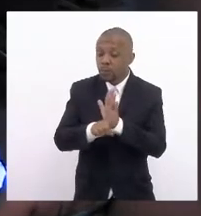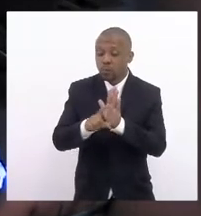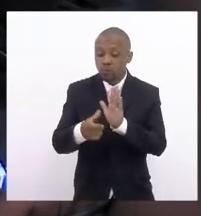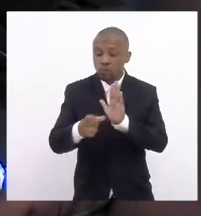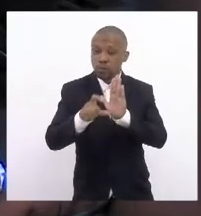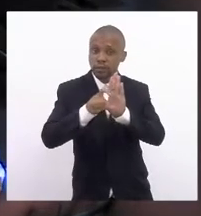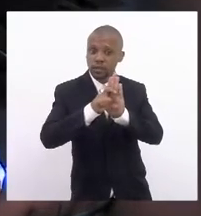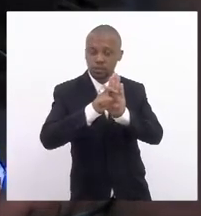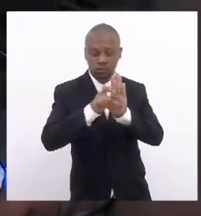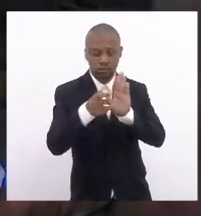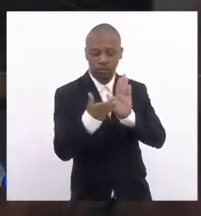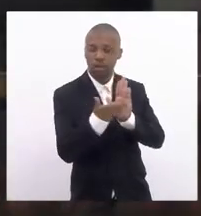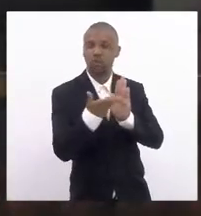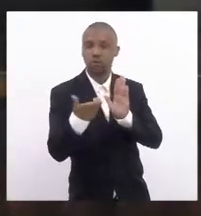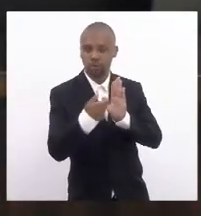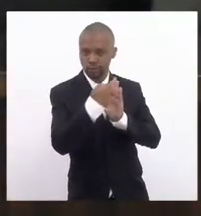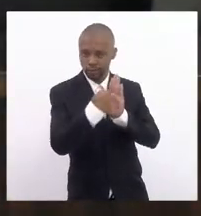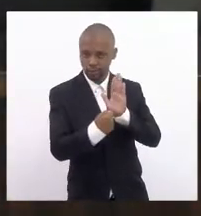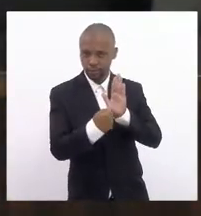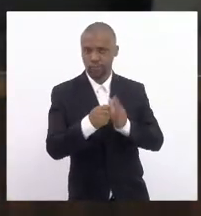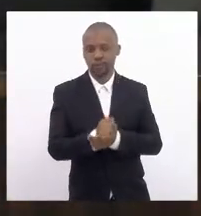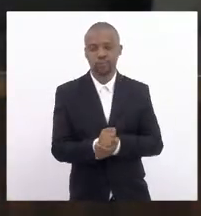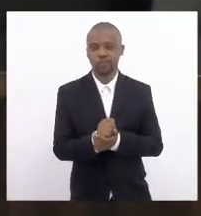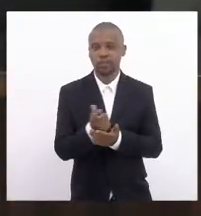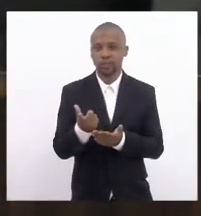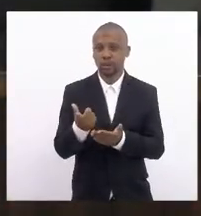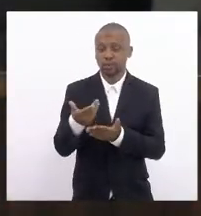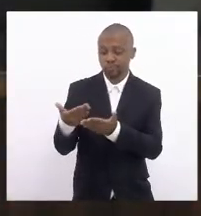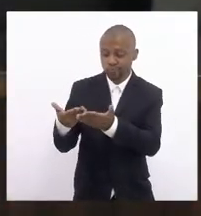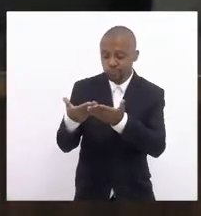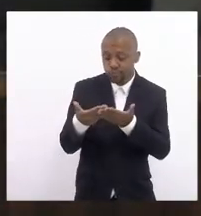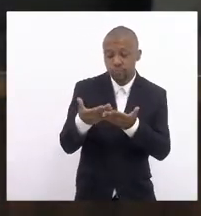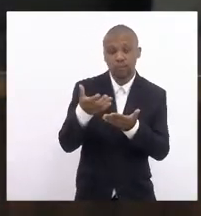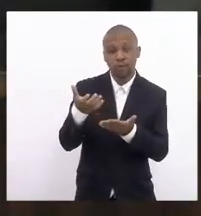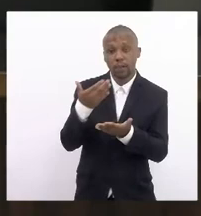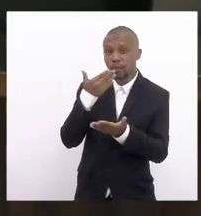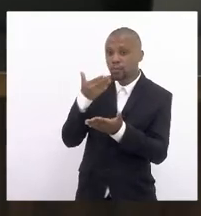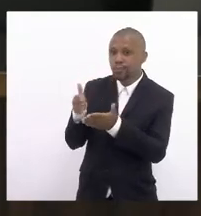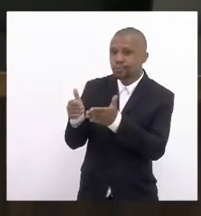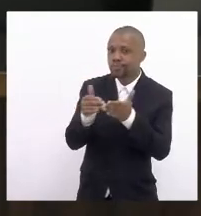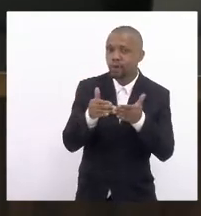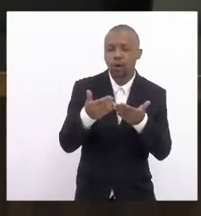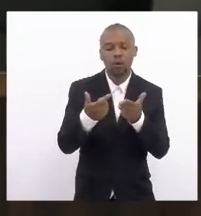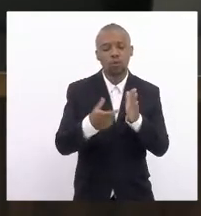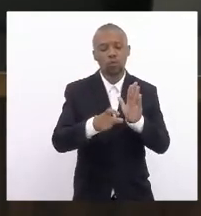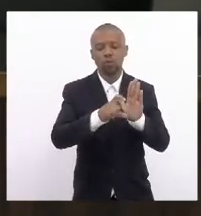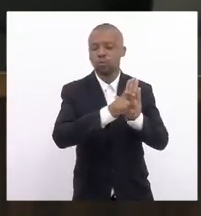destaque. Há sobre a mesa requerimento de destaque.